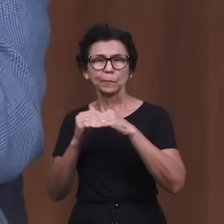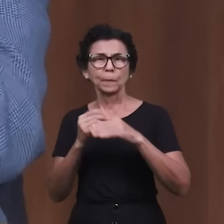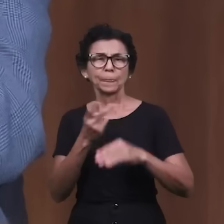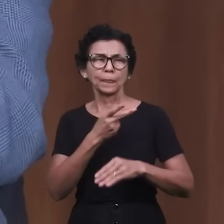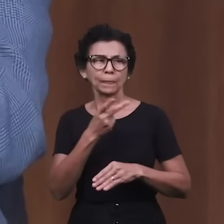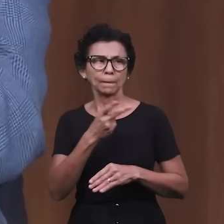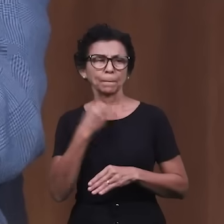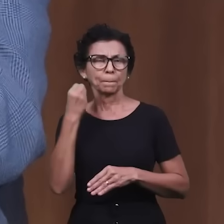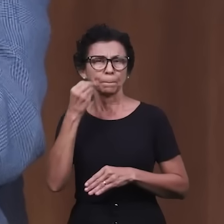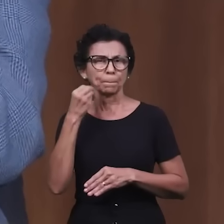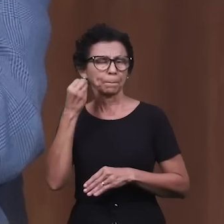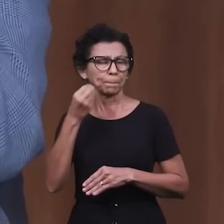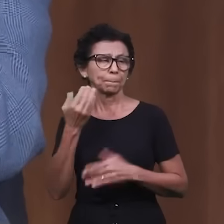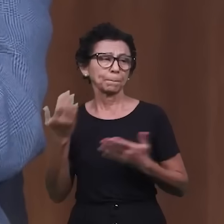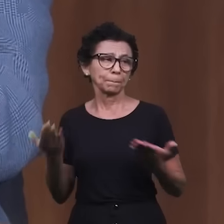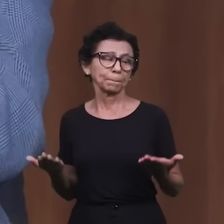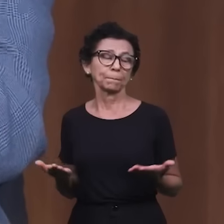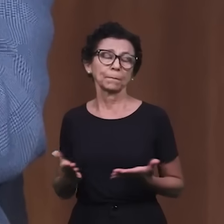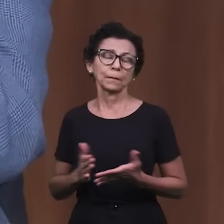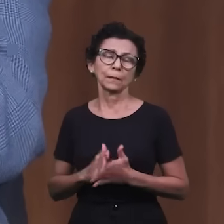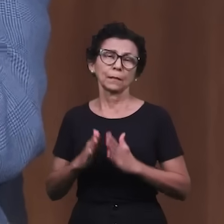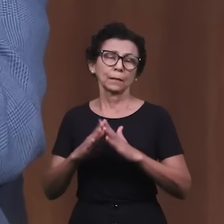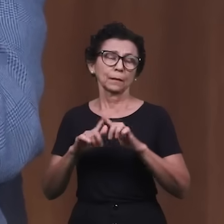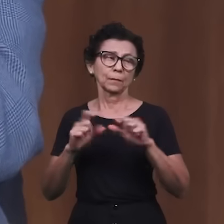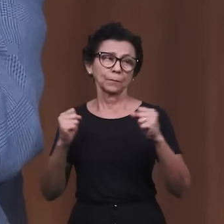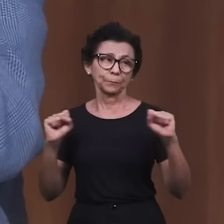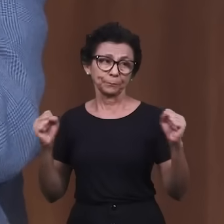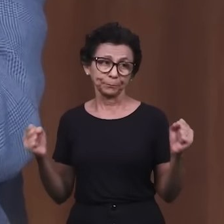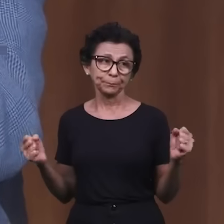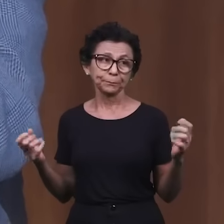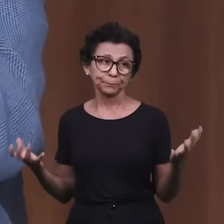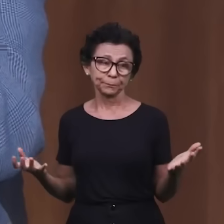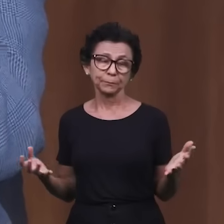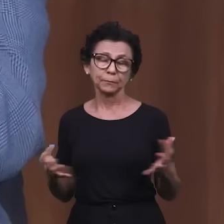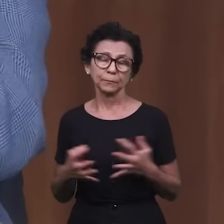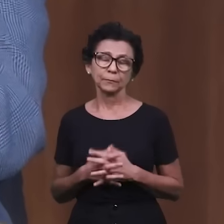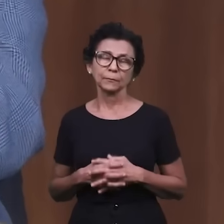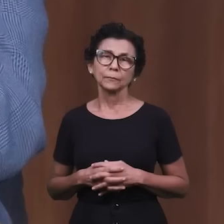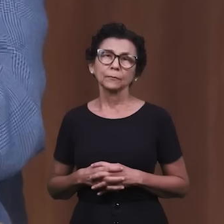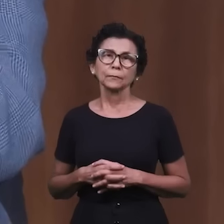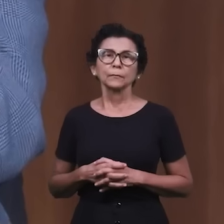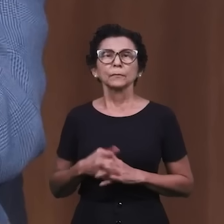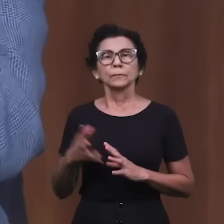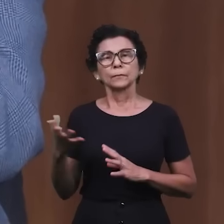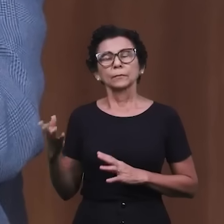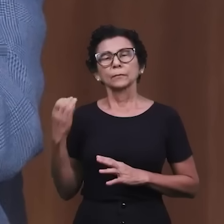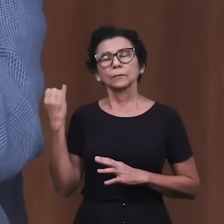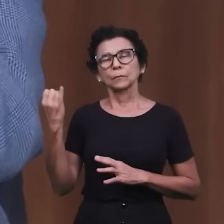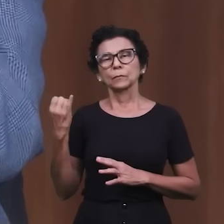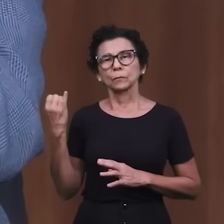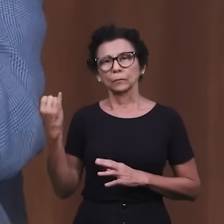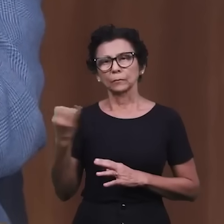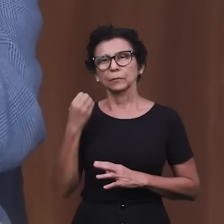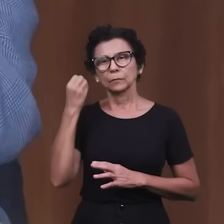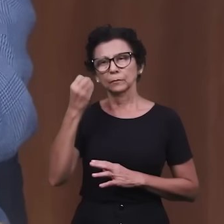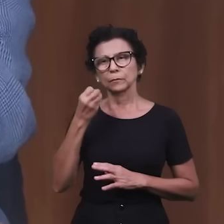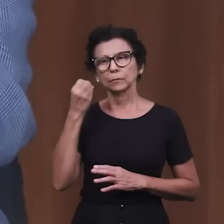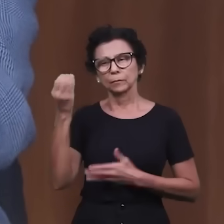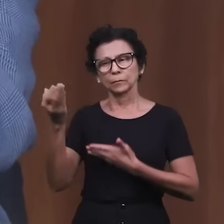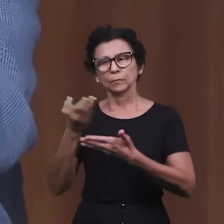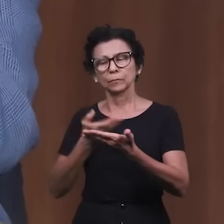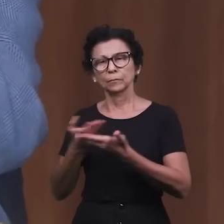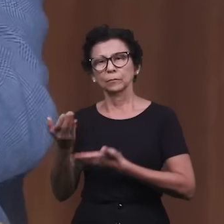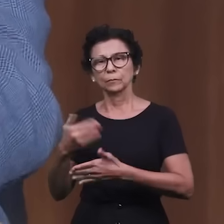pastores experientes, igrejas grandes, não é? E passar para os irmãos como é que isso é feito dentro